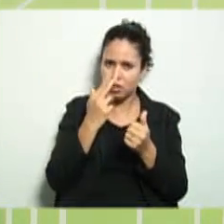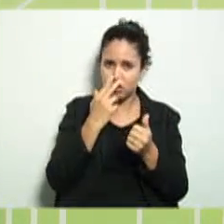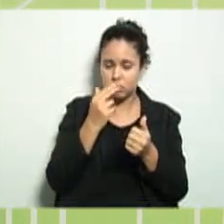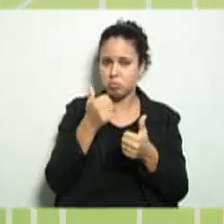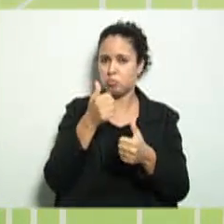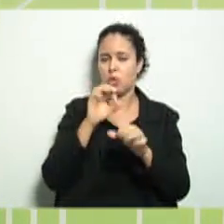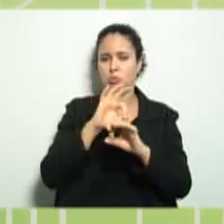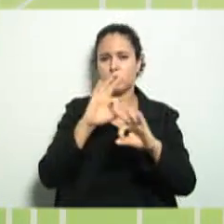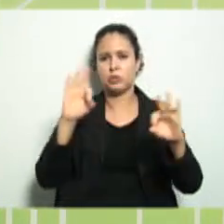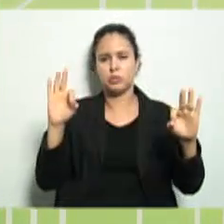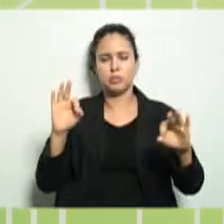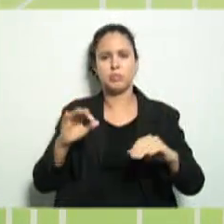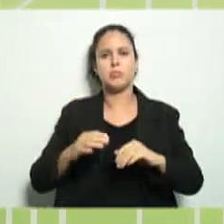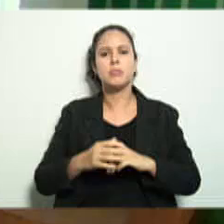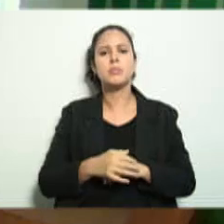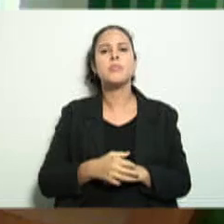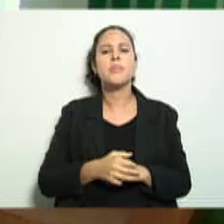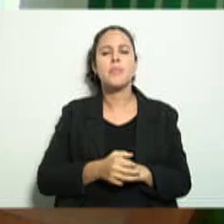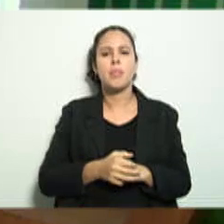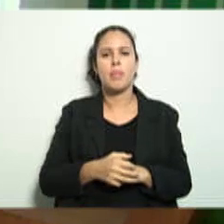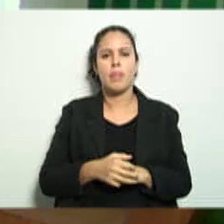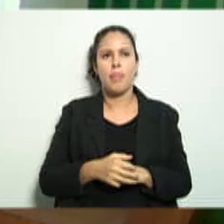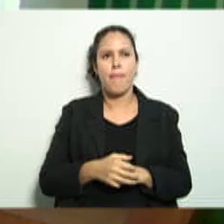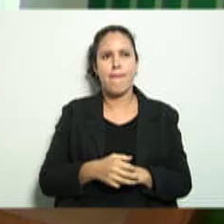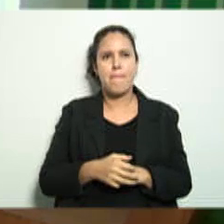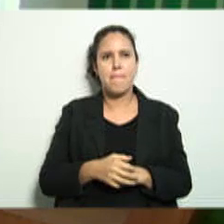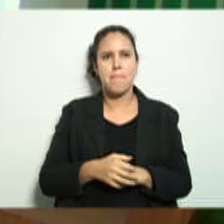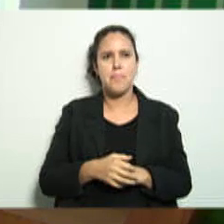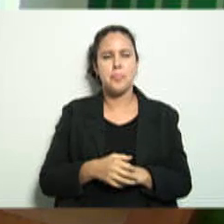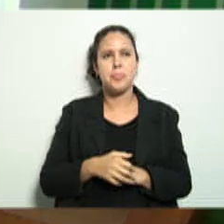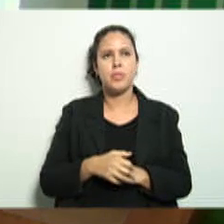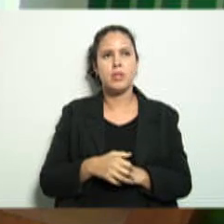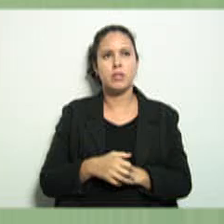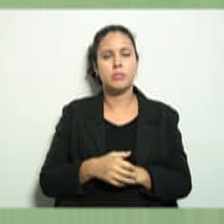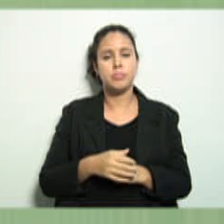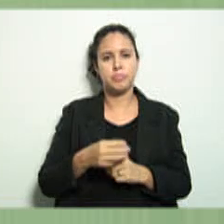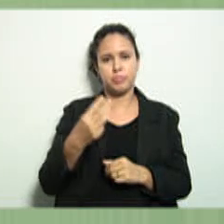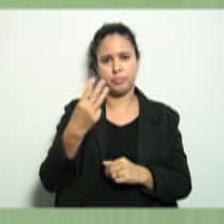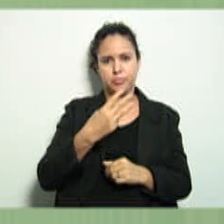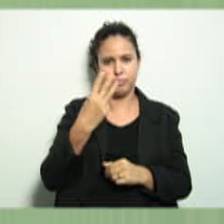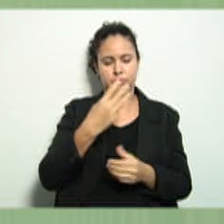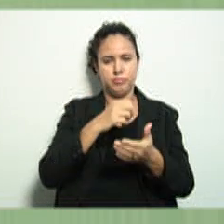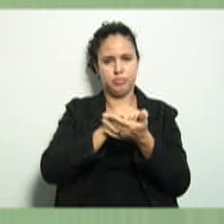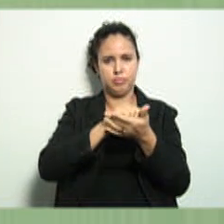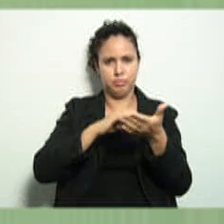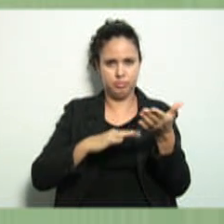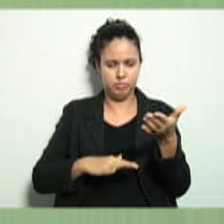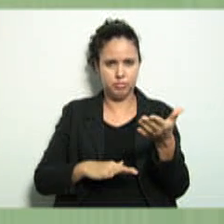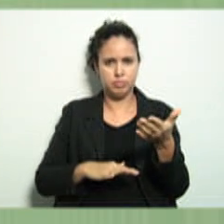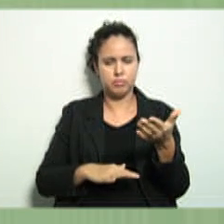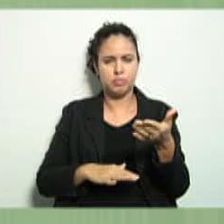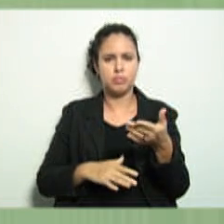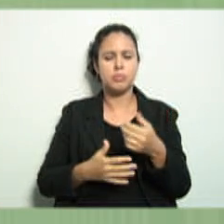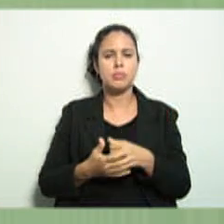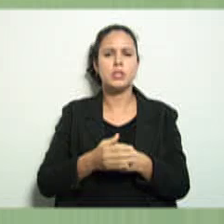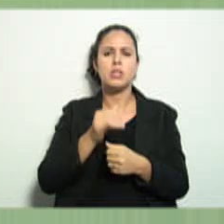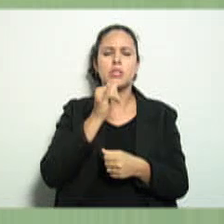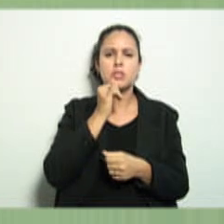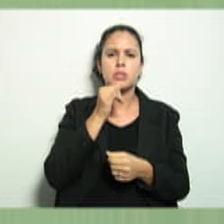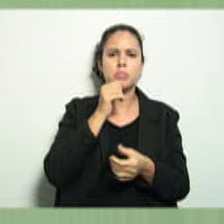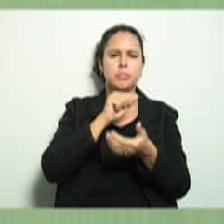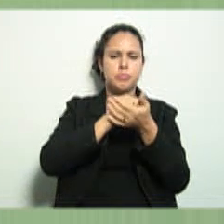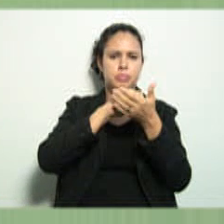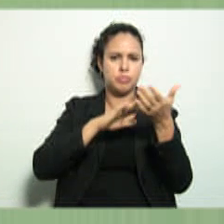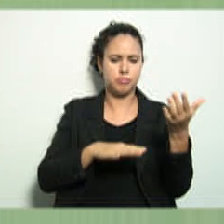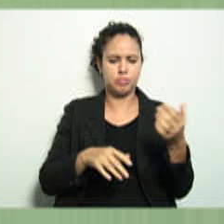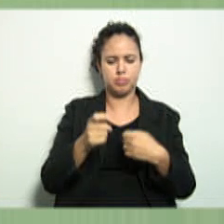aí. Muito bacana. Então, nossa terceira questão, quais são os exemplos de atividade